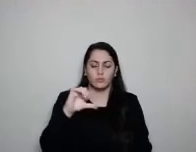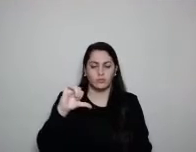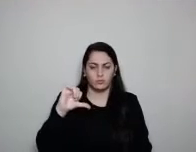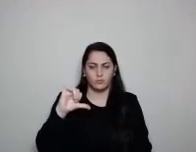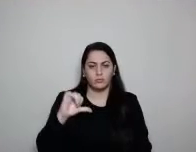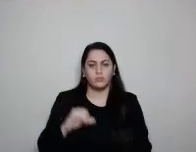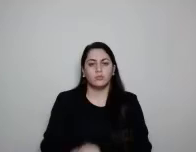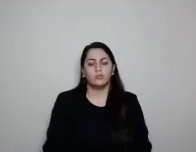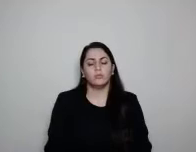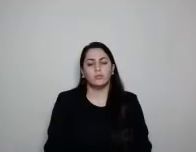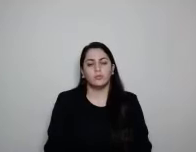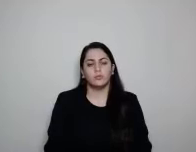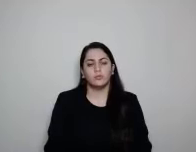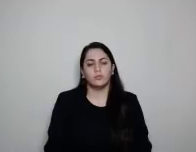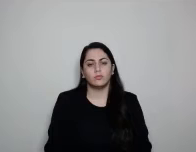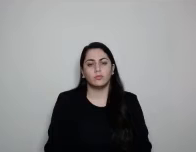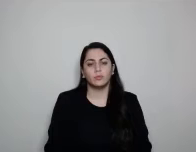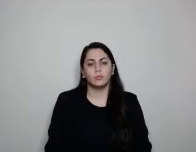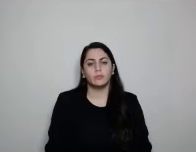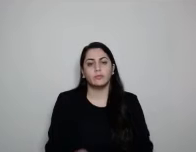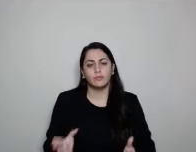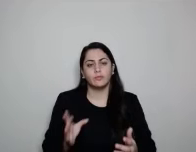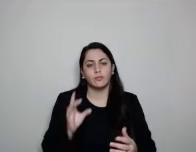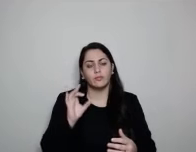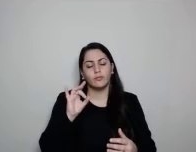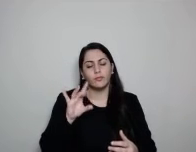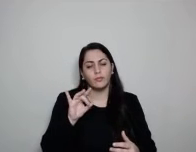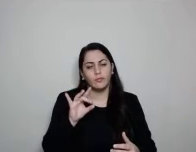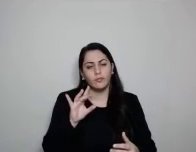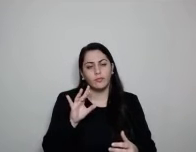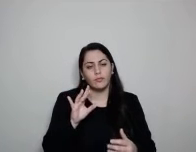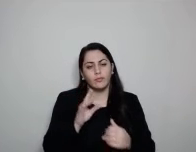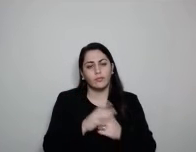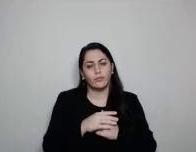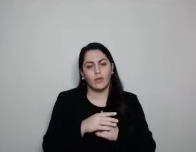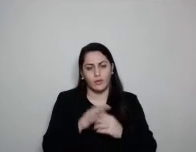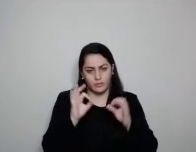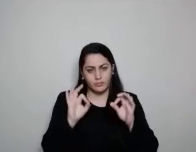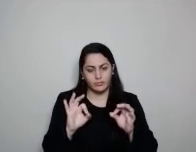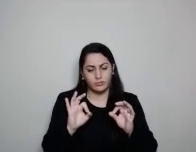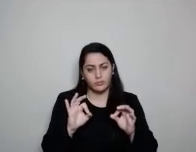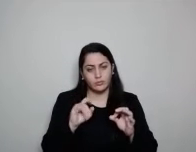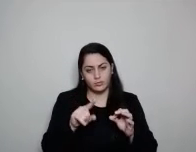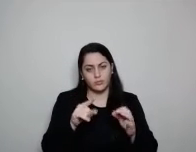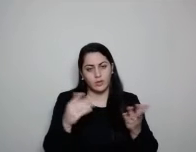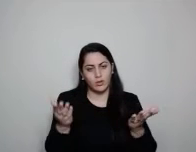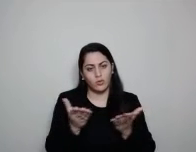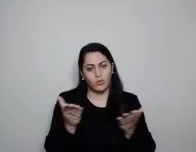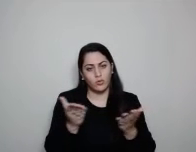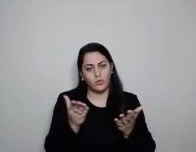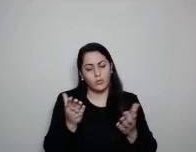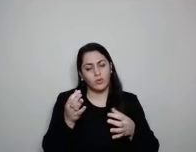Então, só para eu poder confirmar, Excelência, o que o senhor está colocando agora para julgamento é o